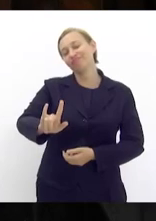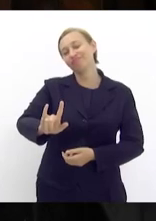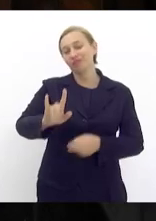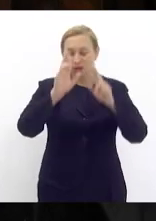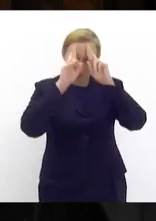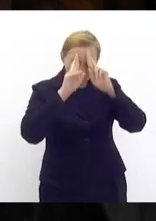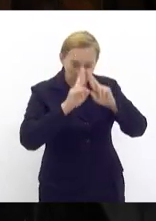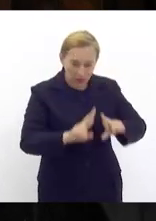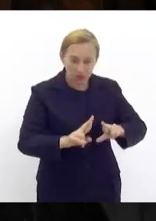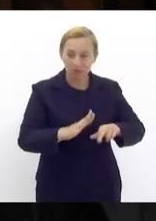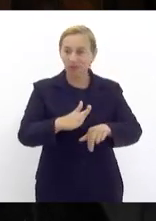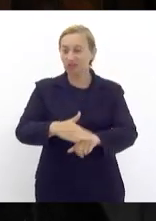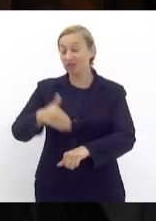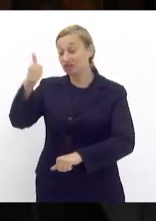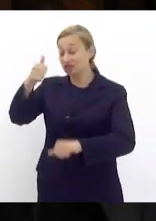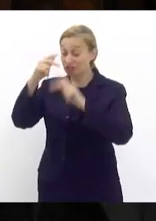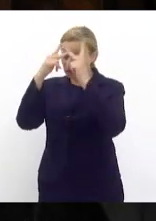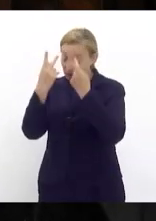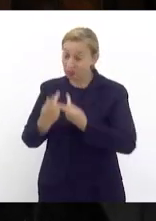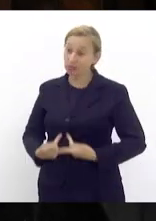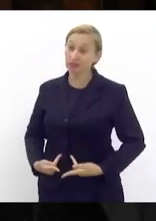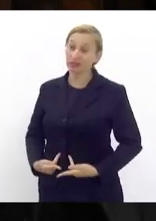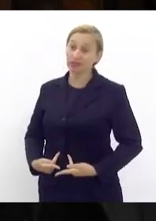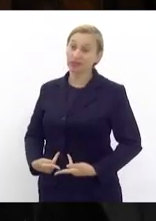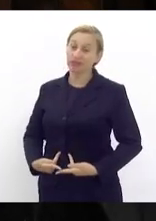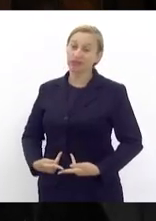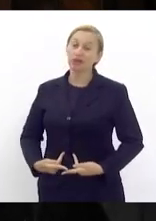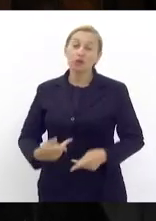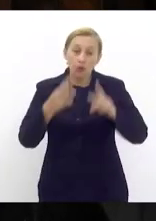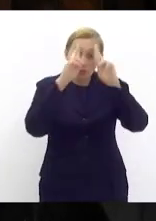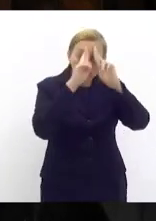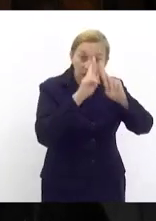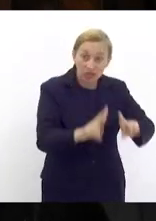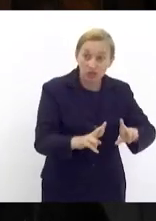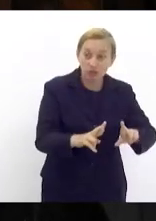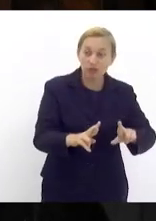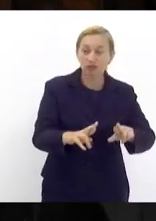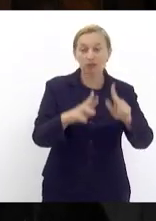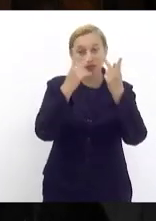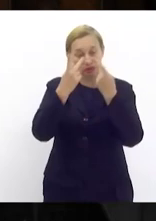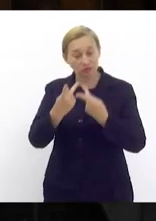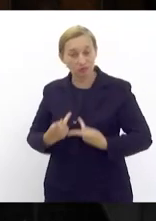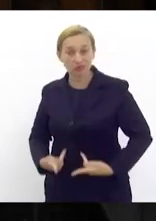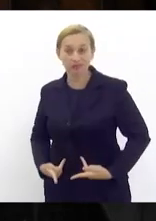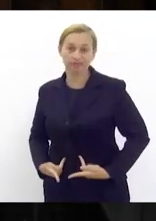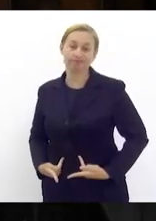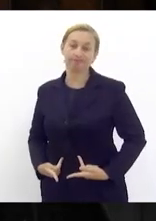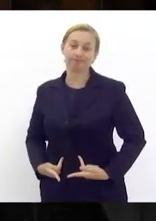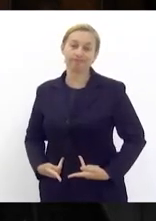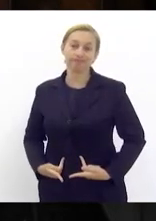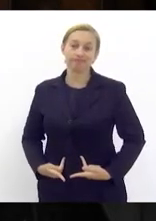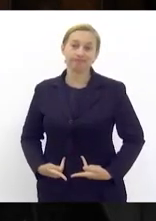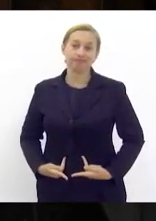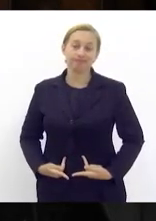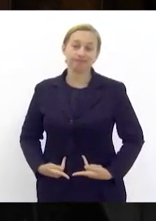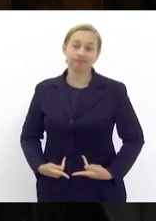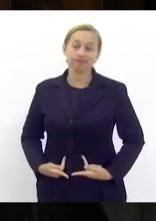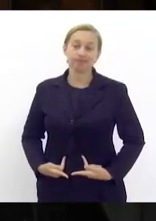respeito à dignidade humana, de respeito ao ser humano. Eu diria